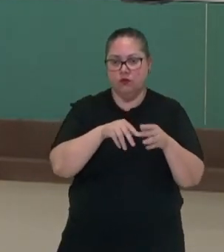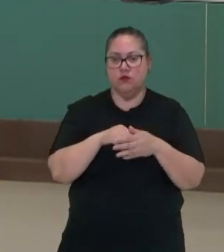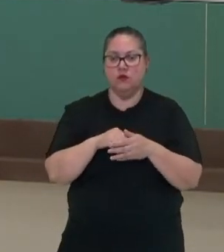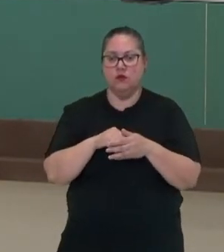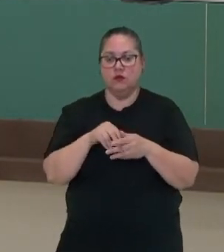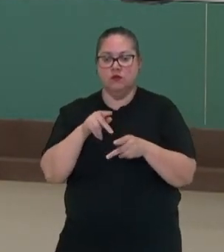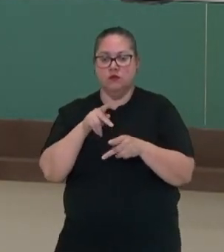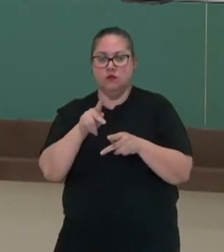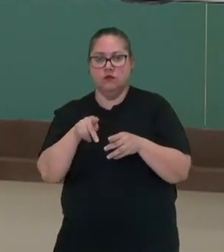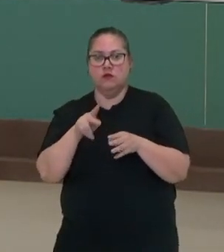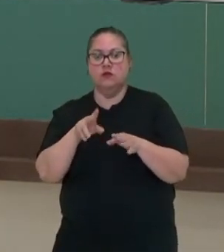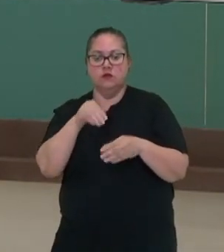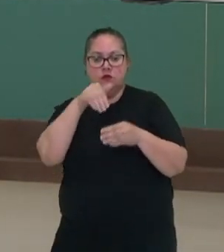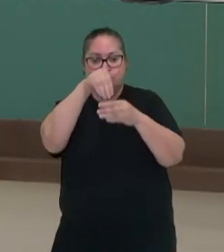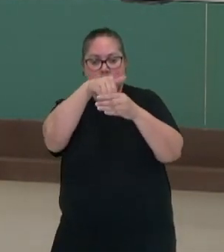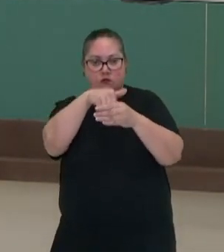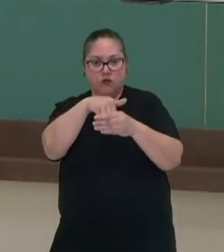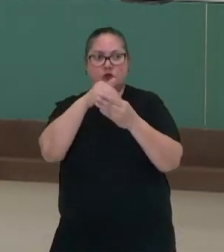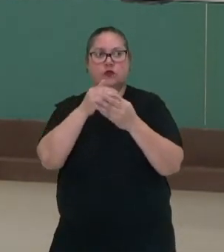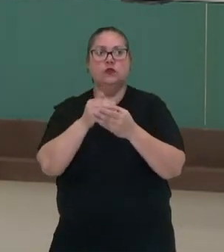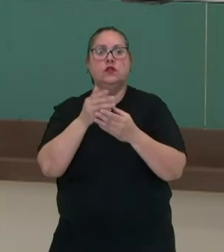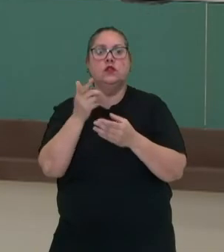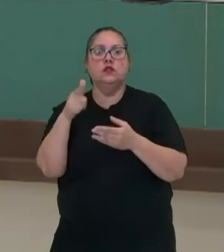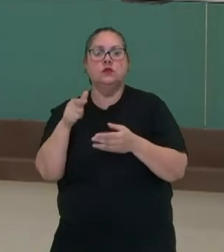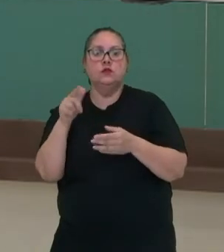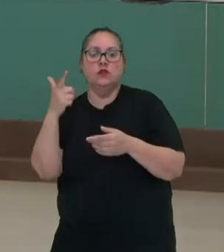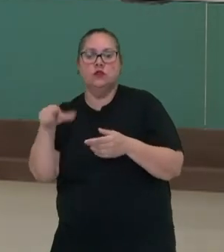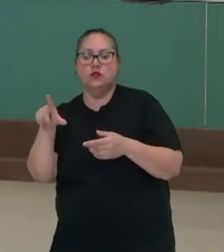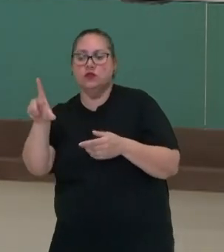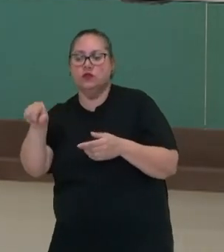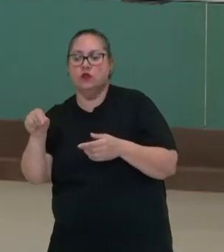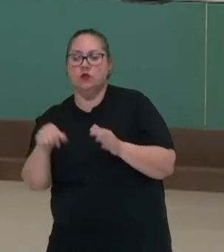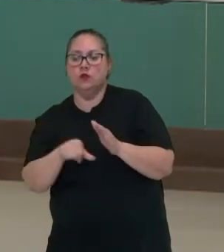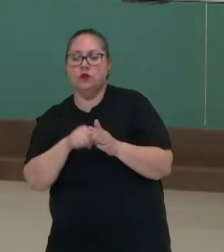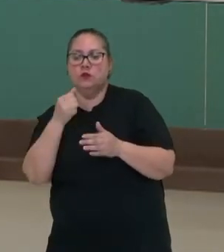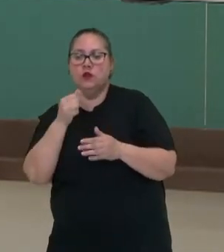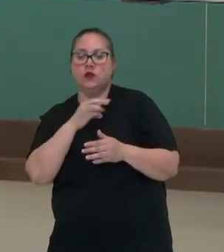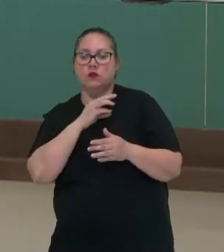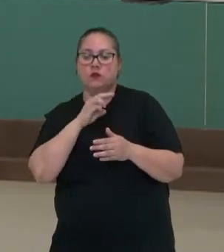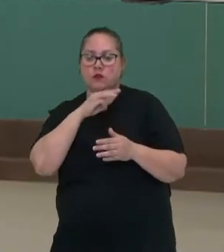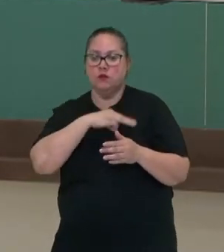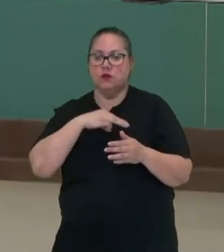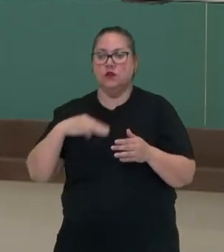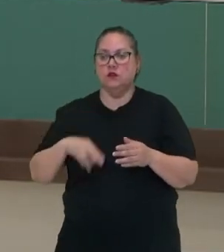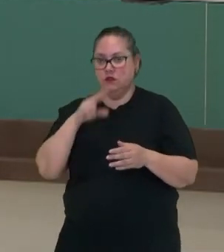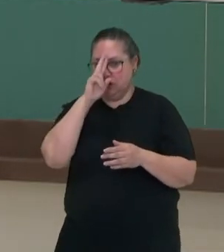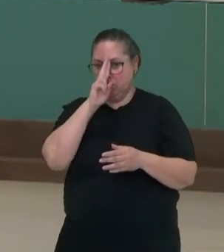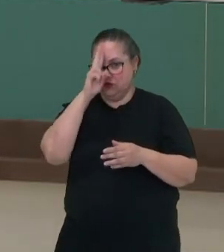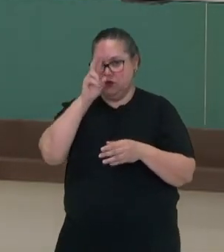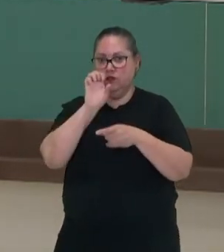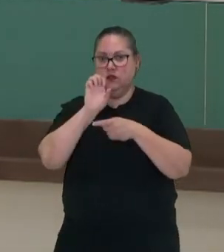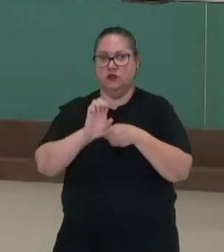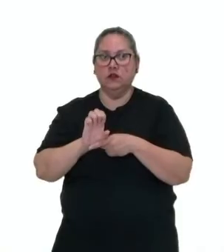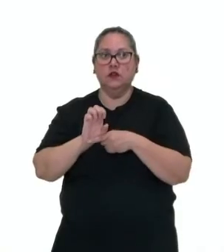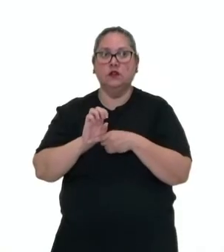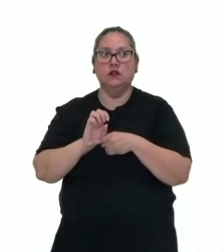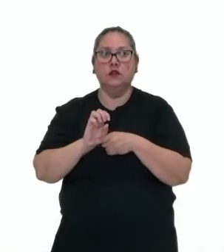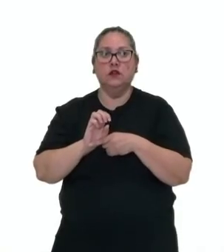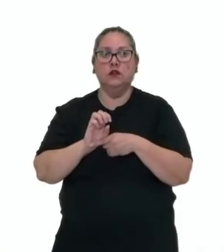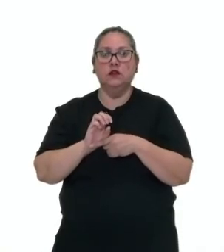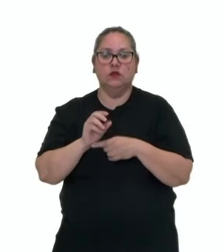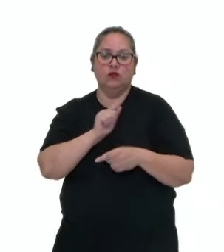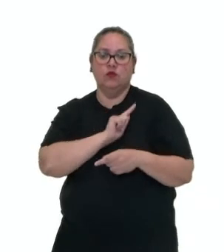os parlamentares que são eleitos pelo voto, e esses, por sua vez, escolhem o primeiro-ministro, que é o chefe de Estado. Chefe